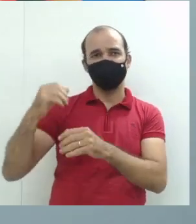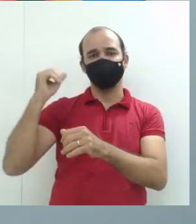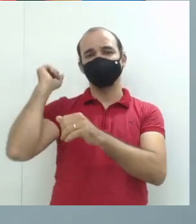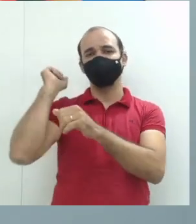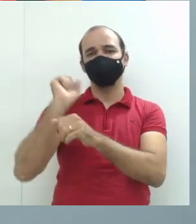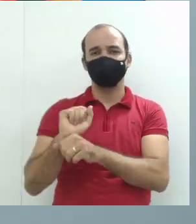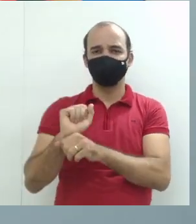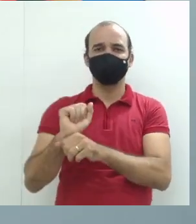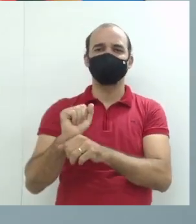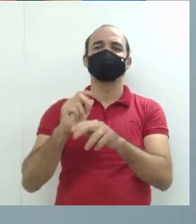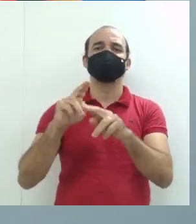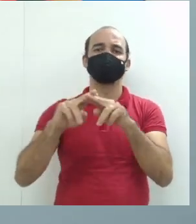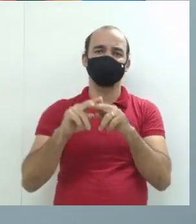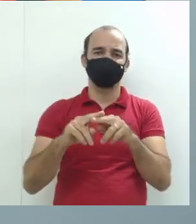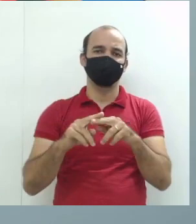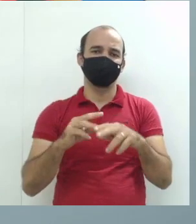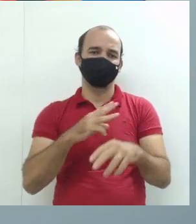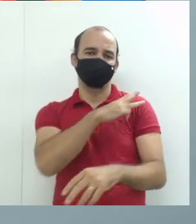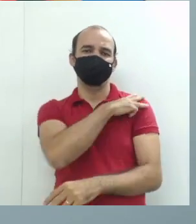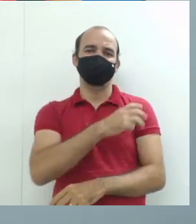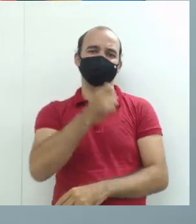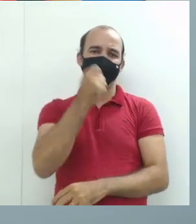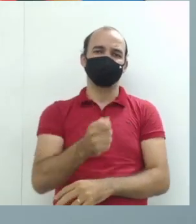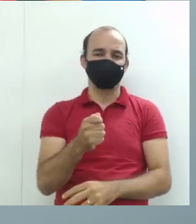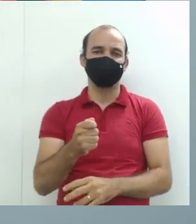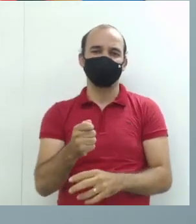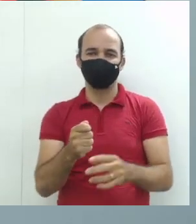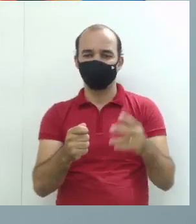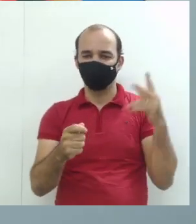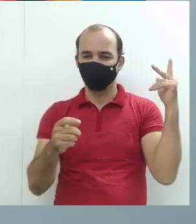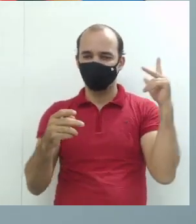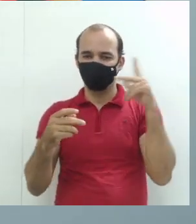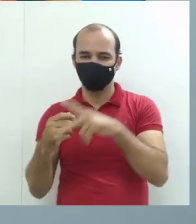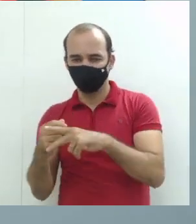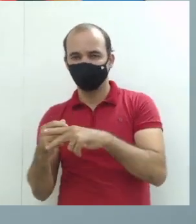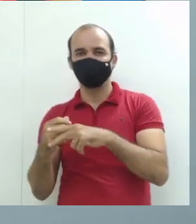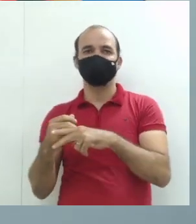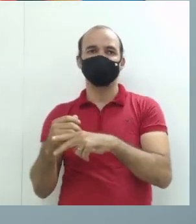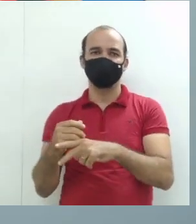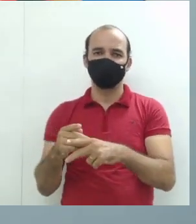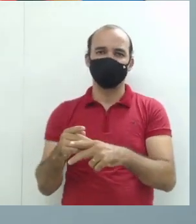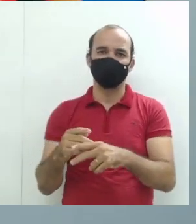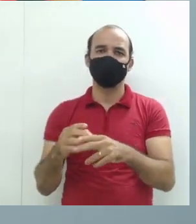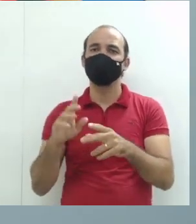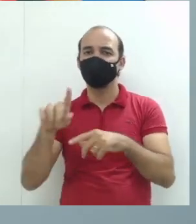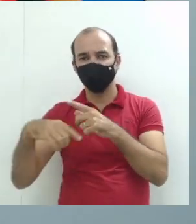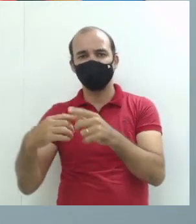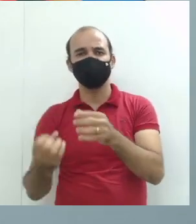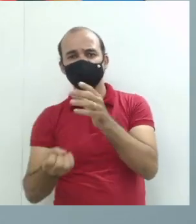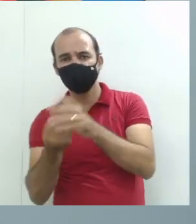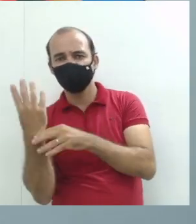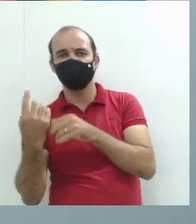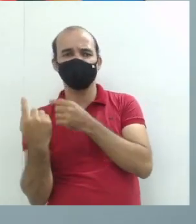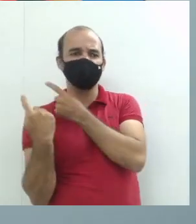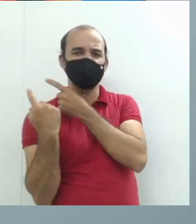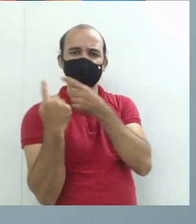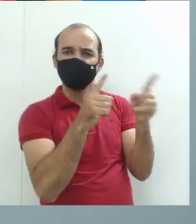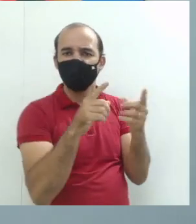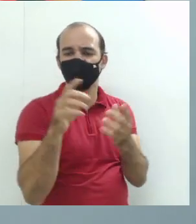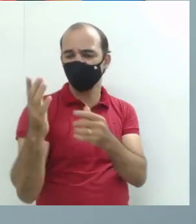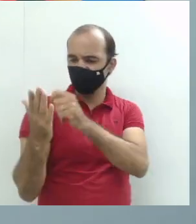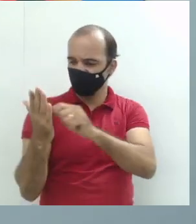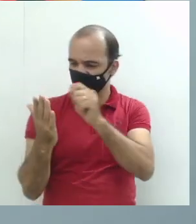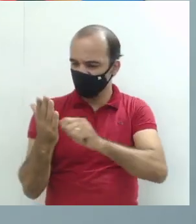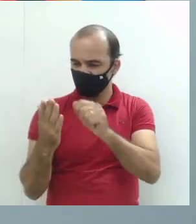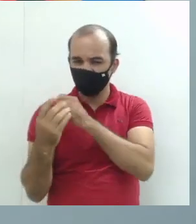de protesto, nessa música que fala contra, que exige liberdade, e isso